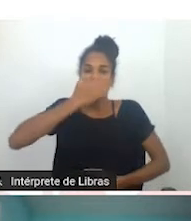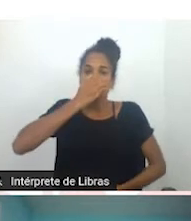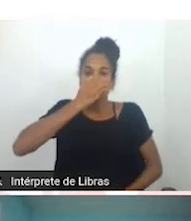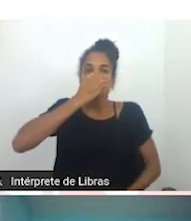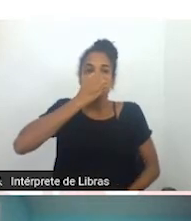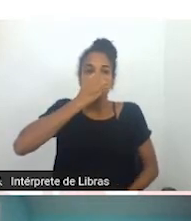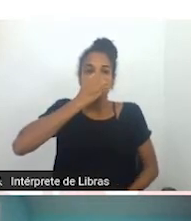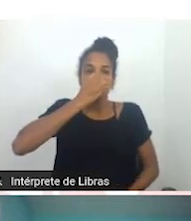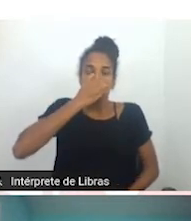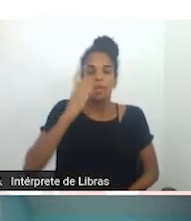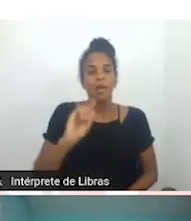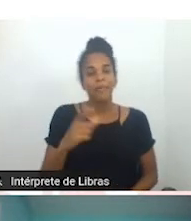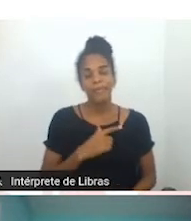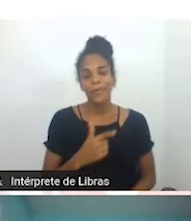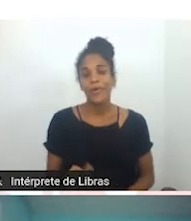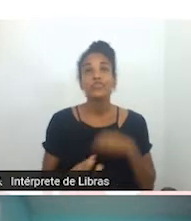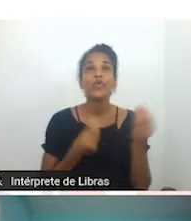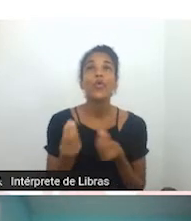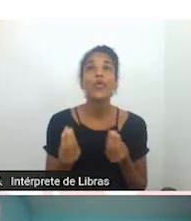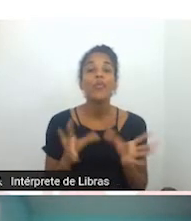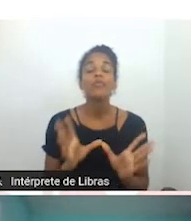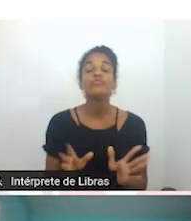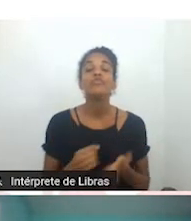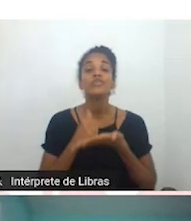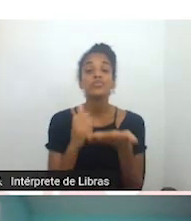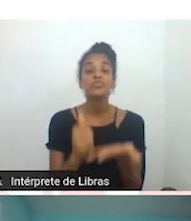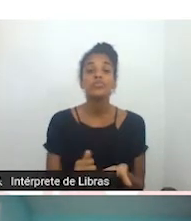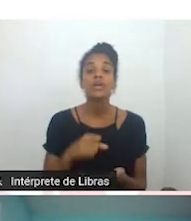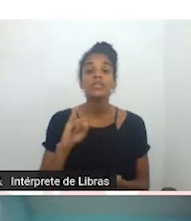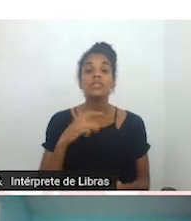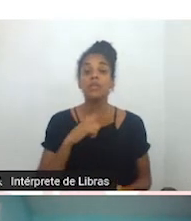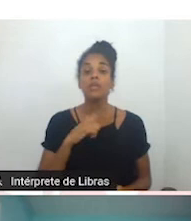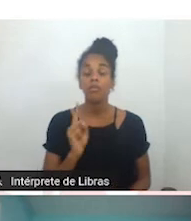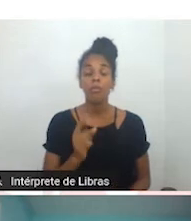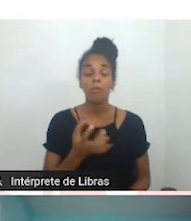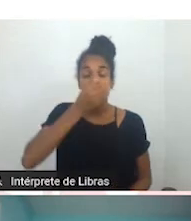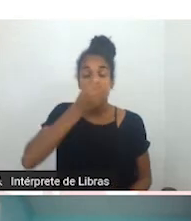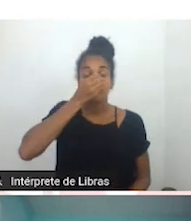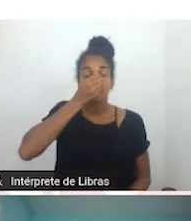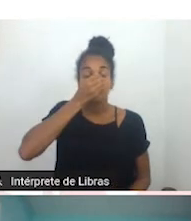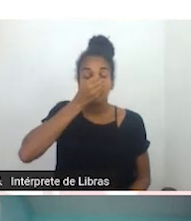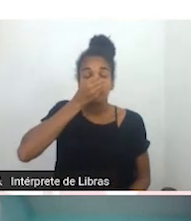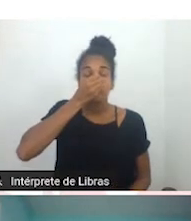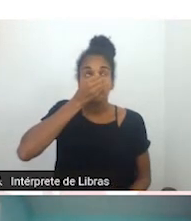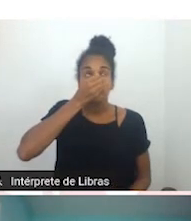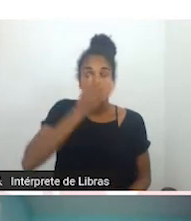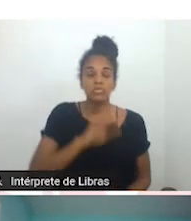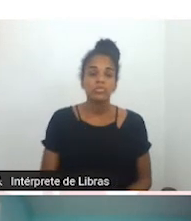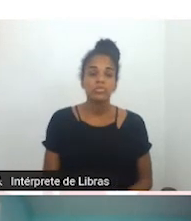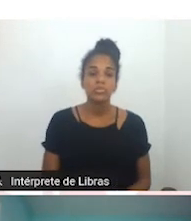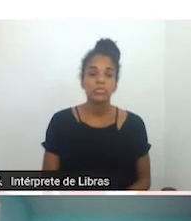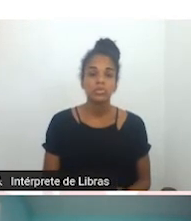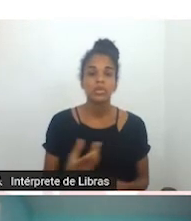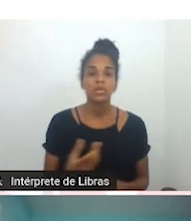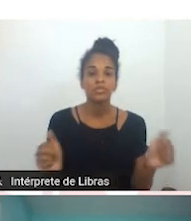nebulizar. Então a gente fica aí, e agora? Complicou, né? Mas como é que a gente faz isso? A gente vai tratar com bombinha, sabe? A gente vai fazer beta-agonista hipotrópico